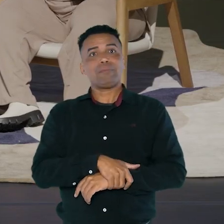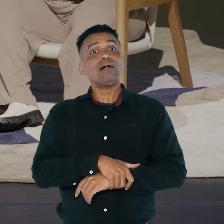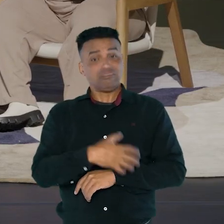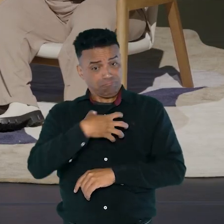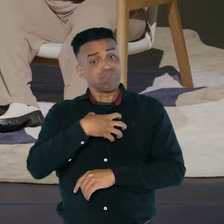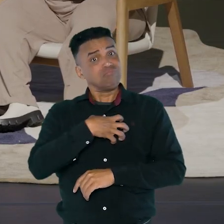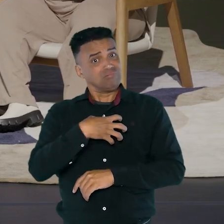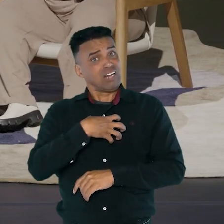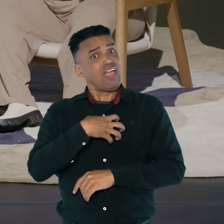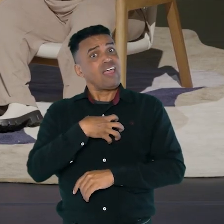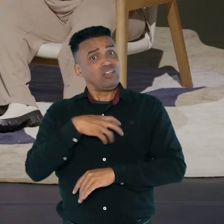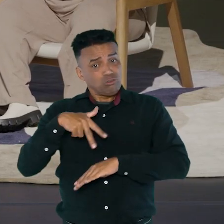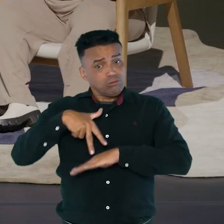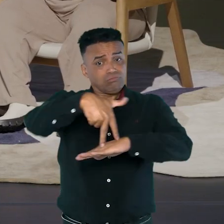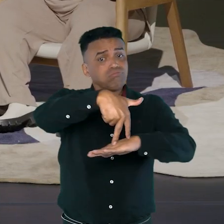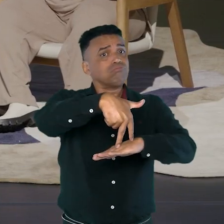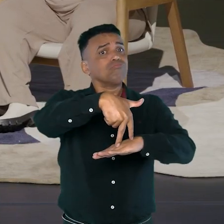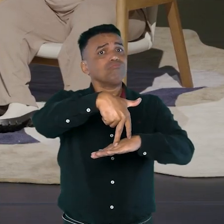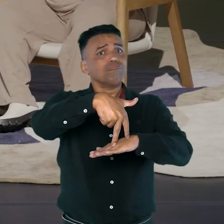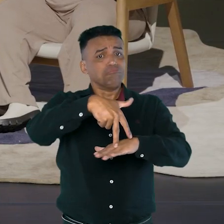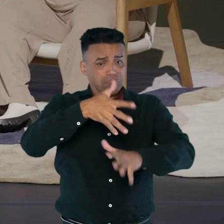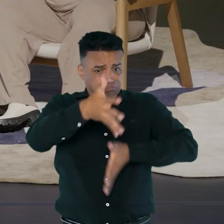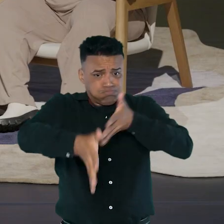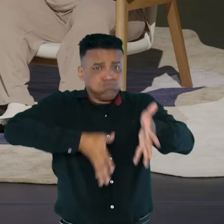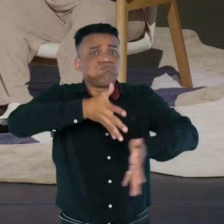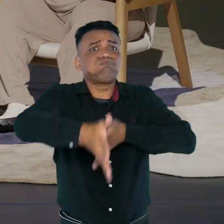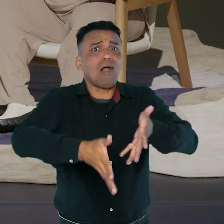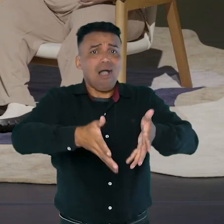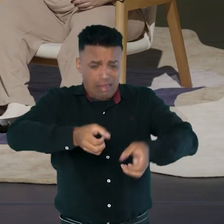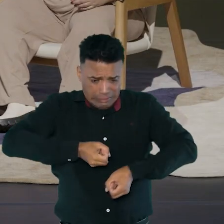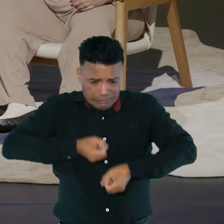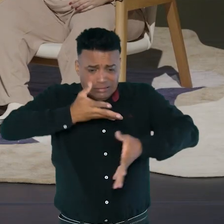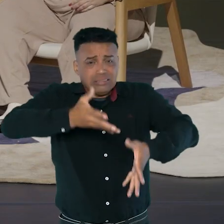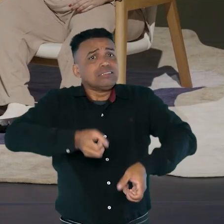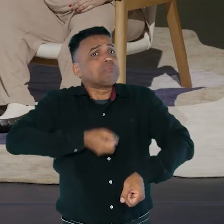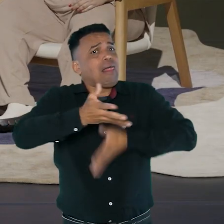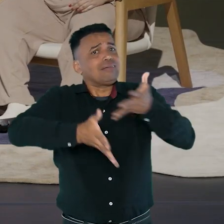do modo de ser e estar no mundo, né? Se expressar.